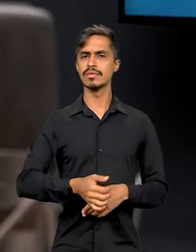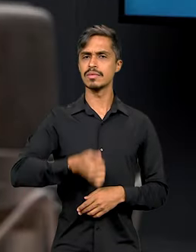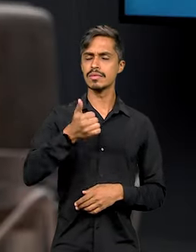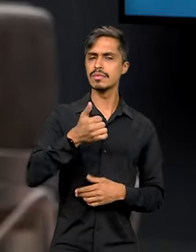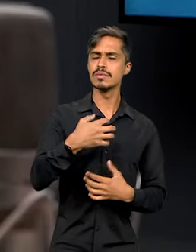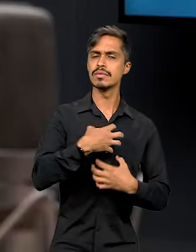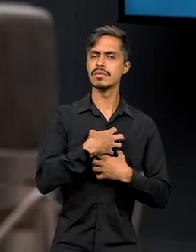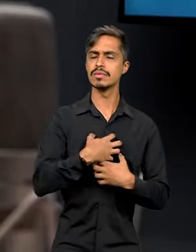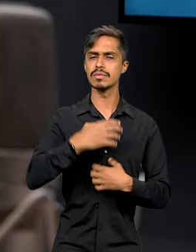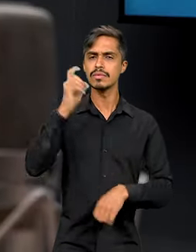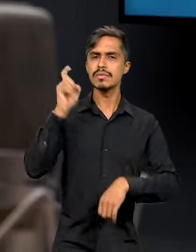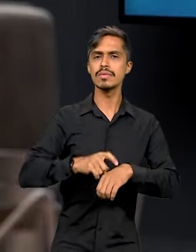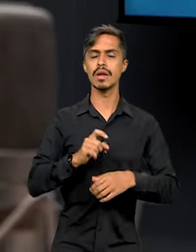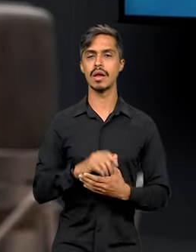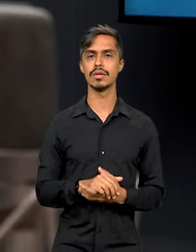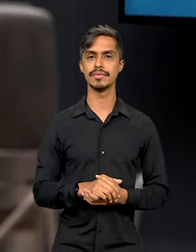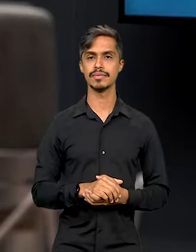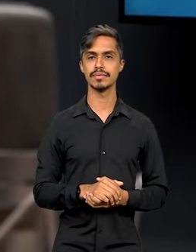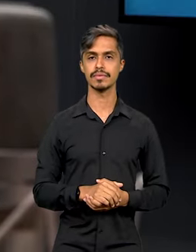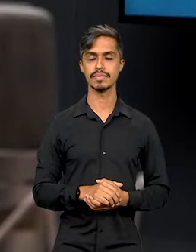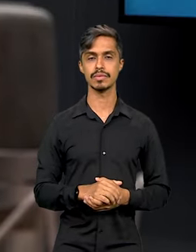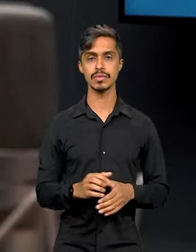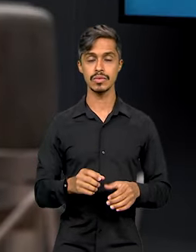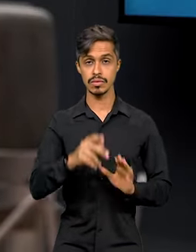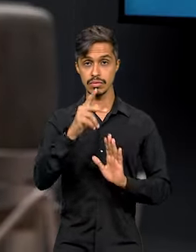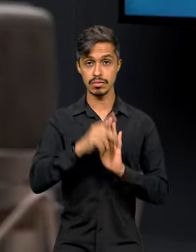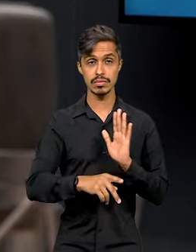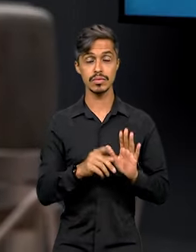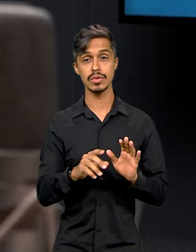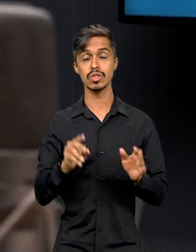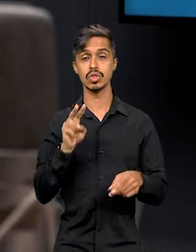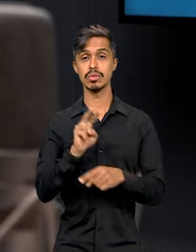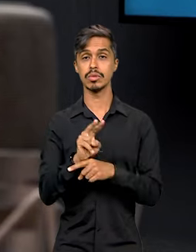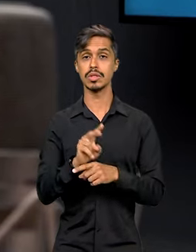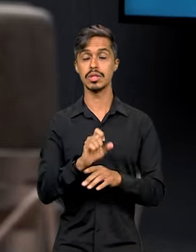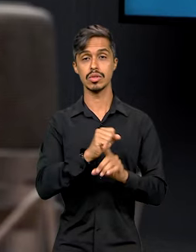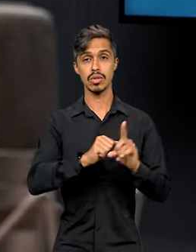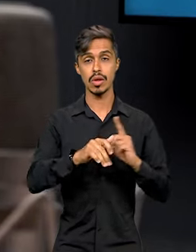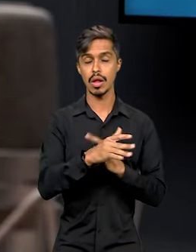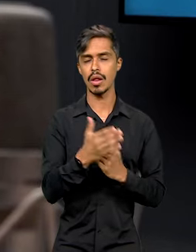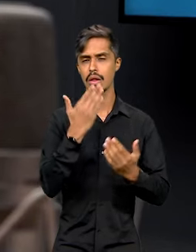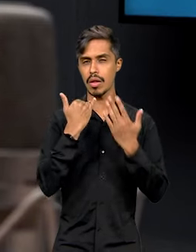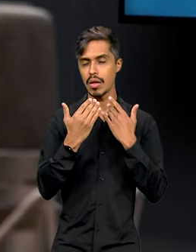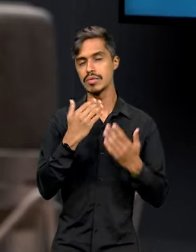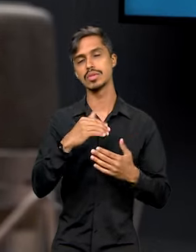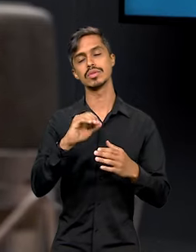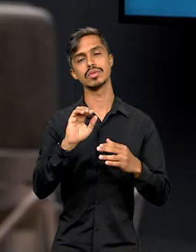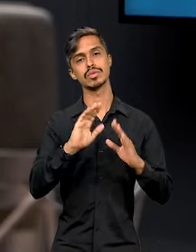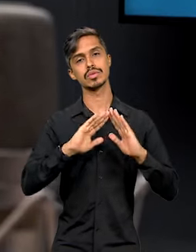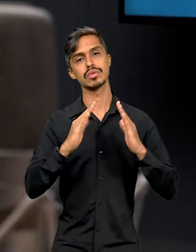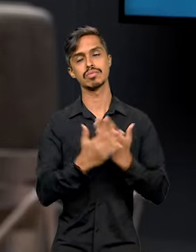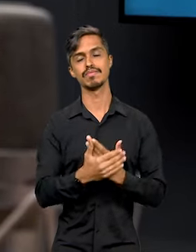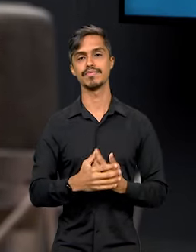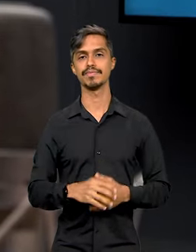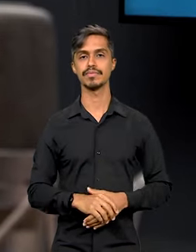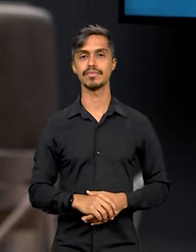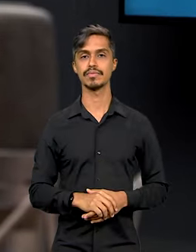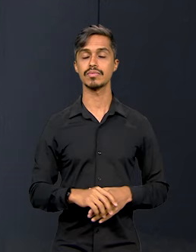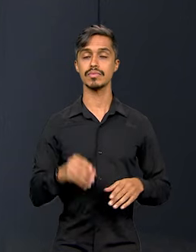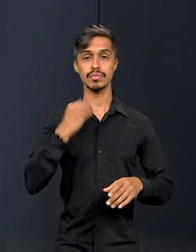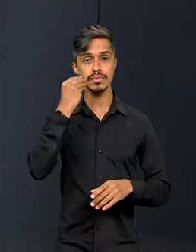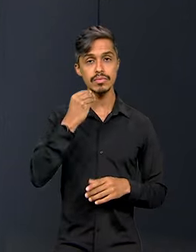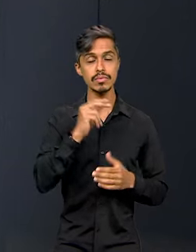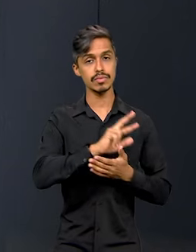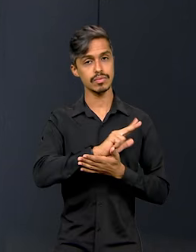primeira de maneira inmediata inmediata com programas de protecção social alimentação escolar de de